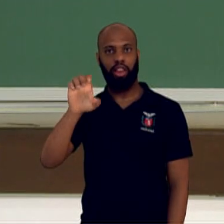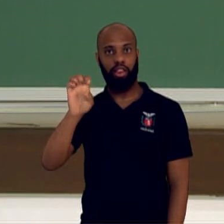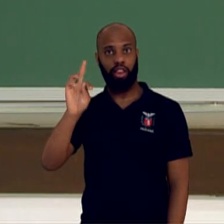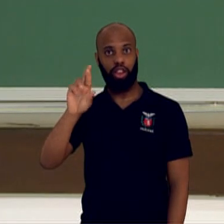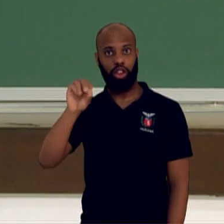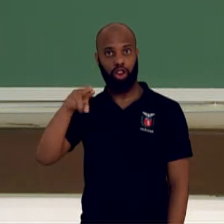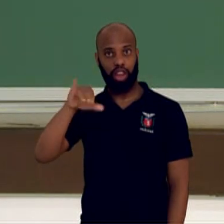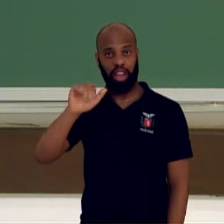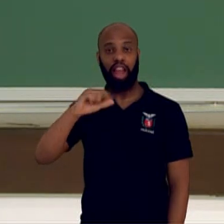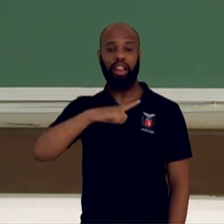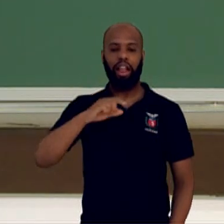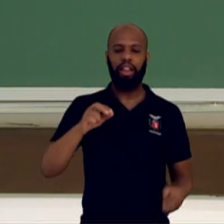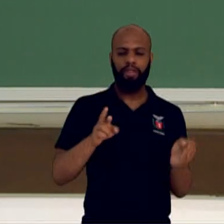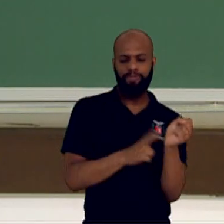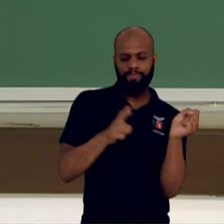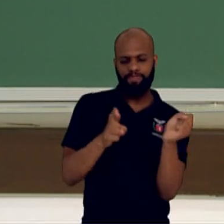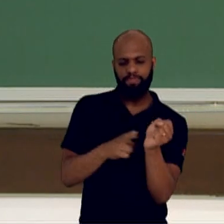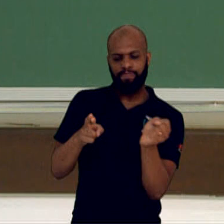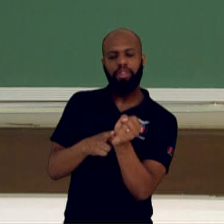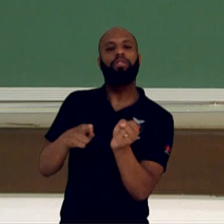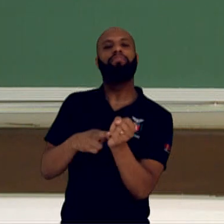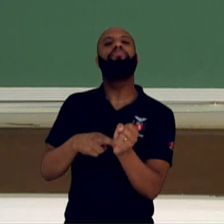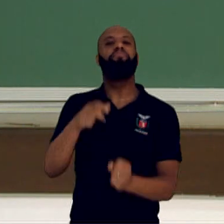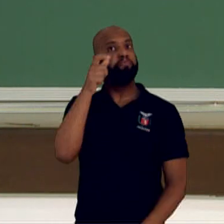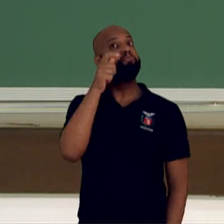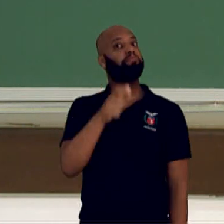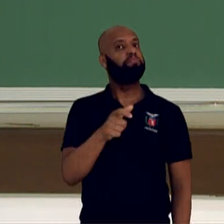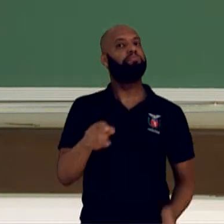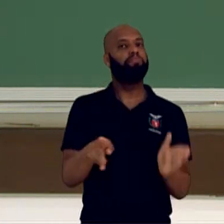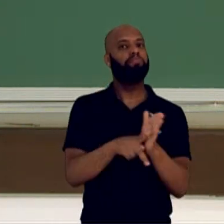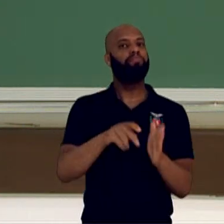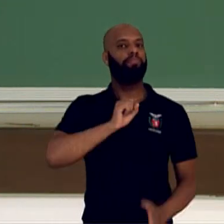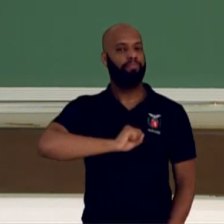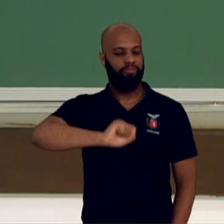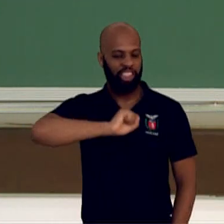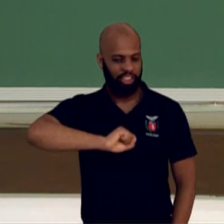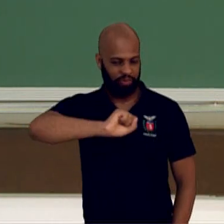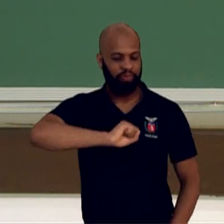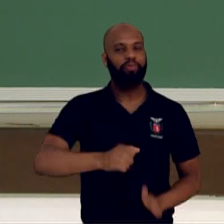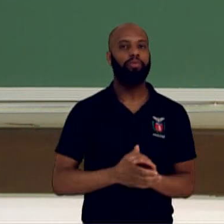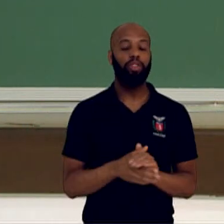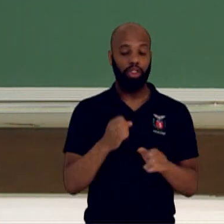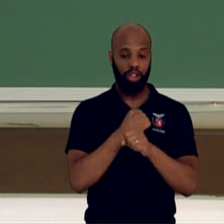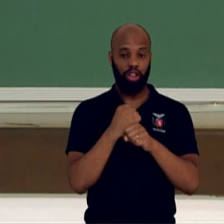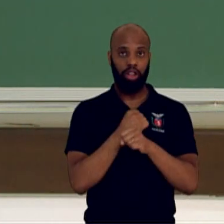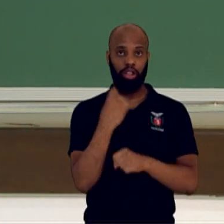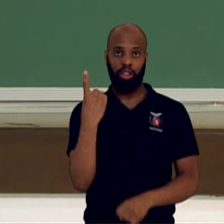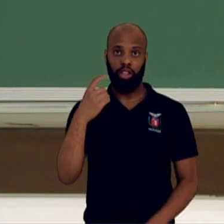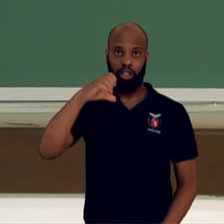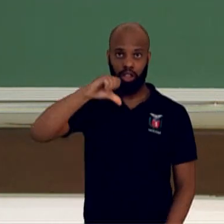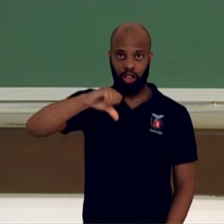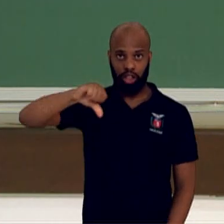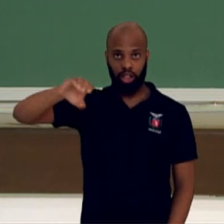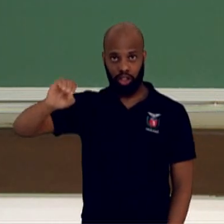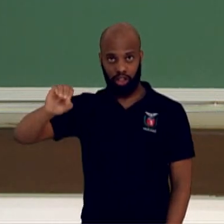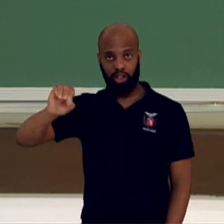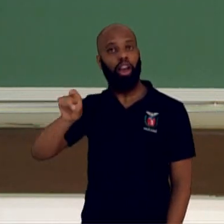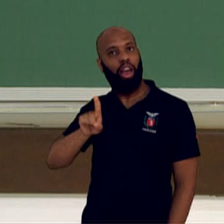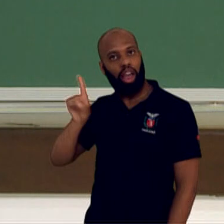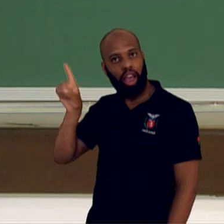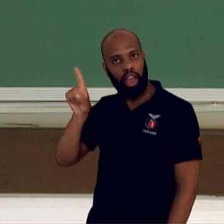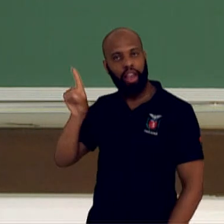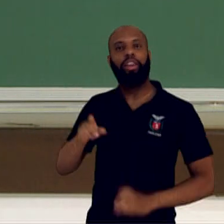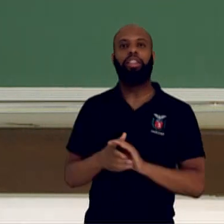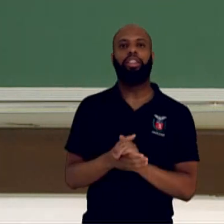bem interessante, né? Marca bem as batidas do funk, certo? Então, nos anos 90, o DJ Marlboro chega